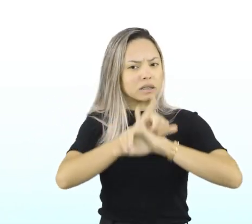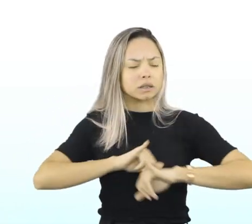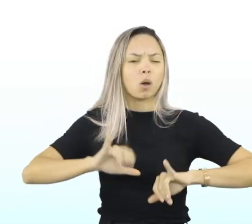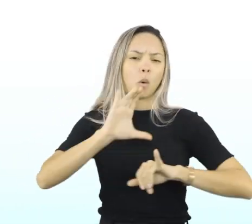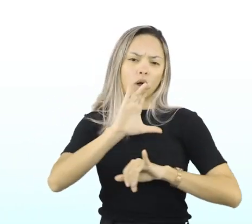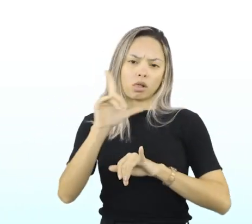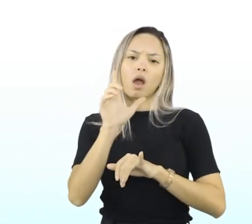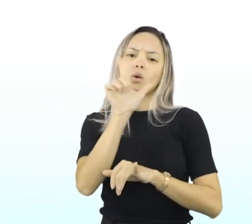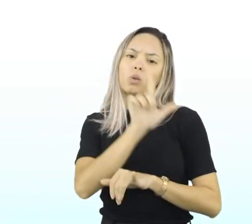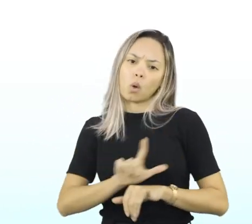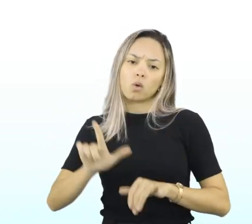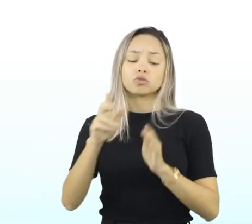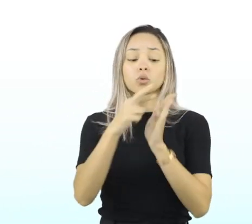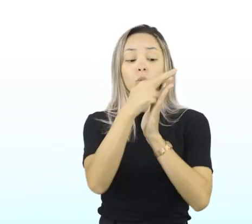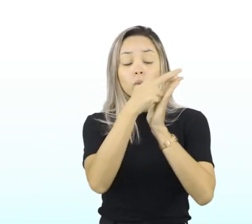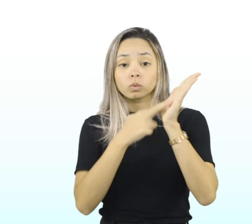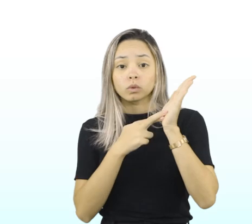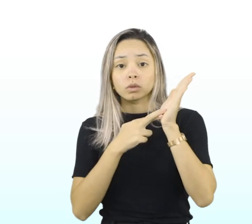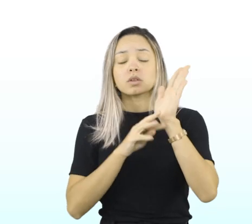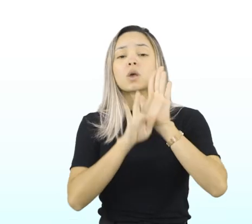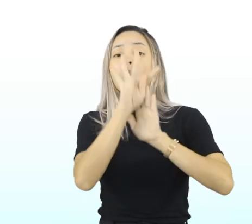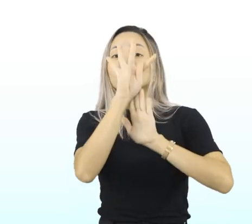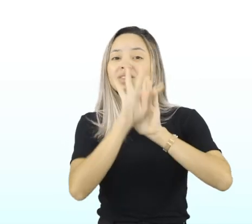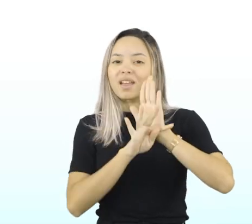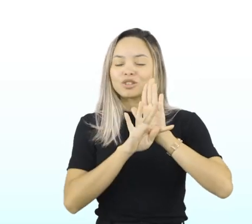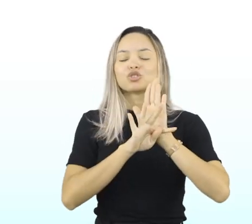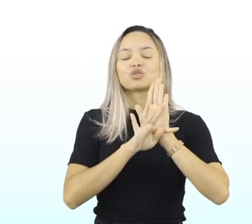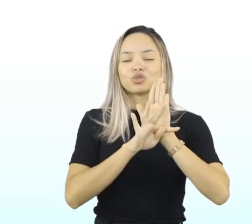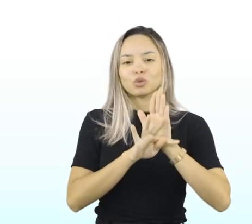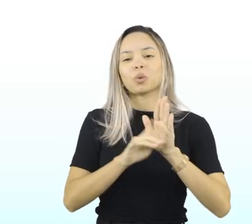informatividade? Claro, todo texto dissertativo argumentativo